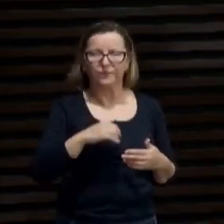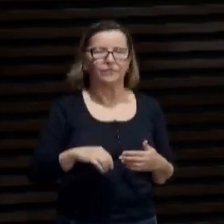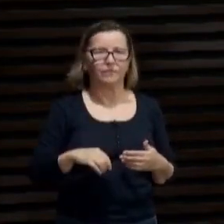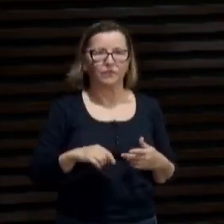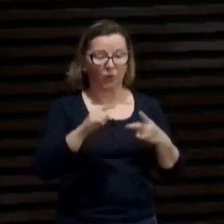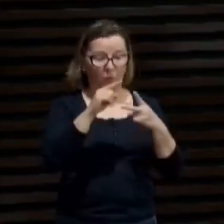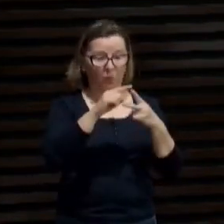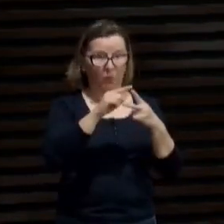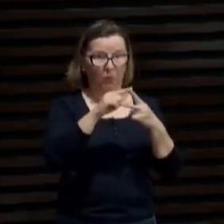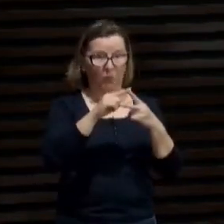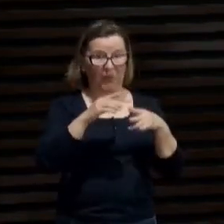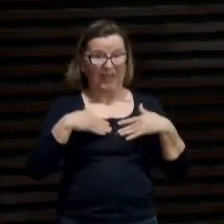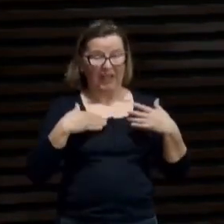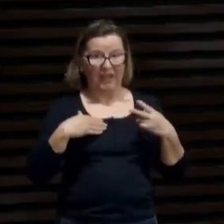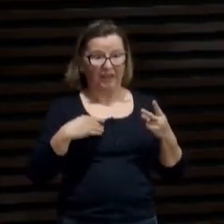estou com a razão.